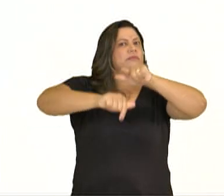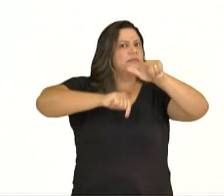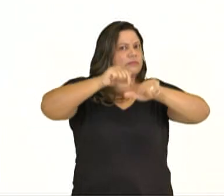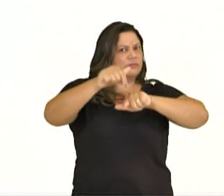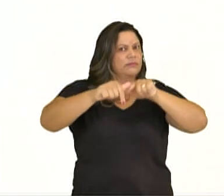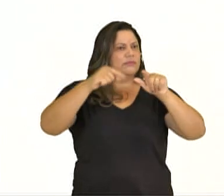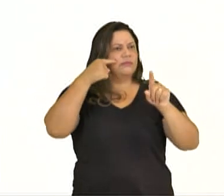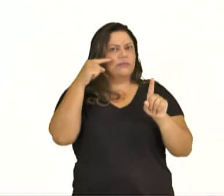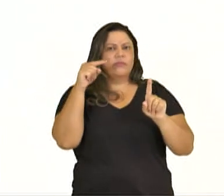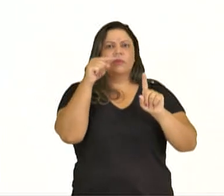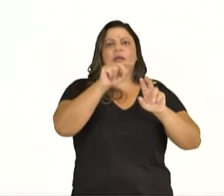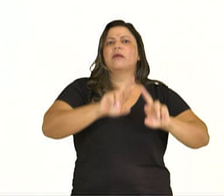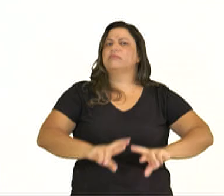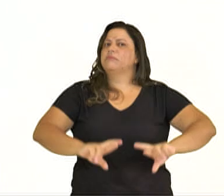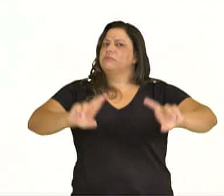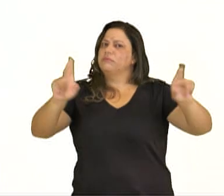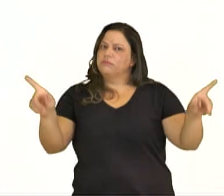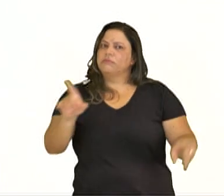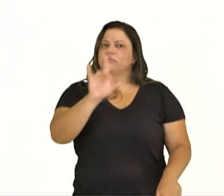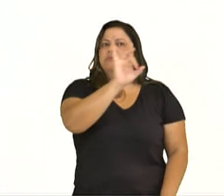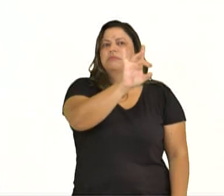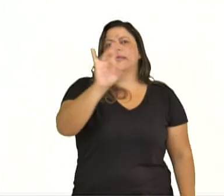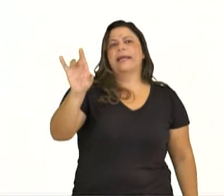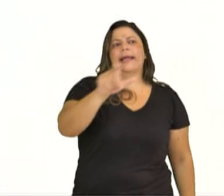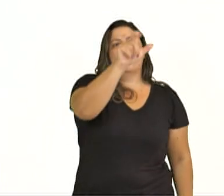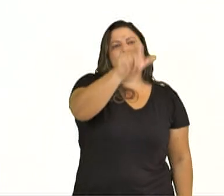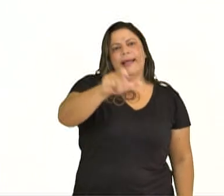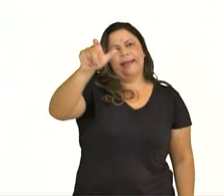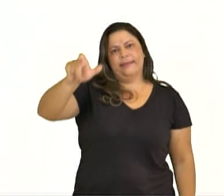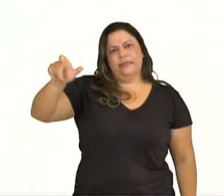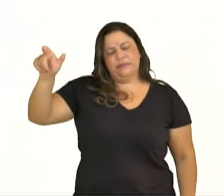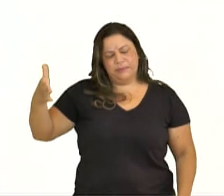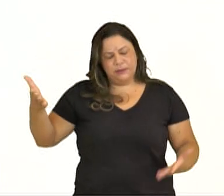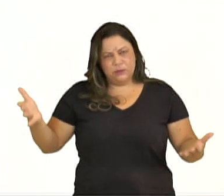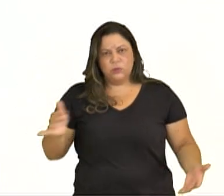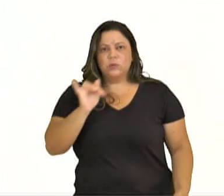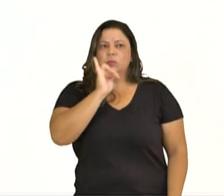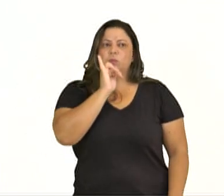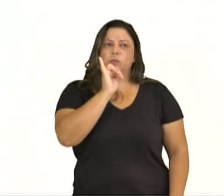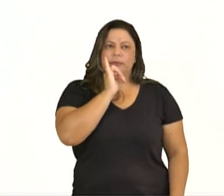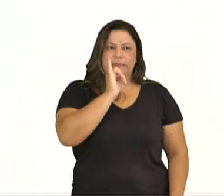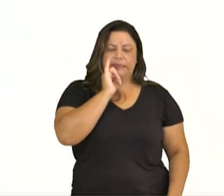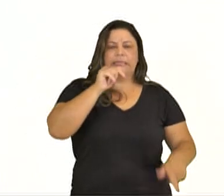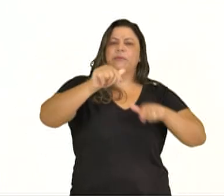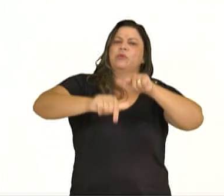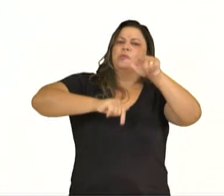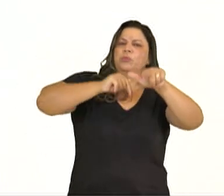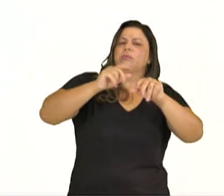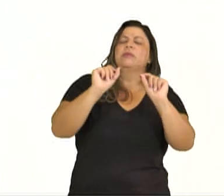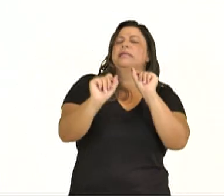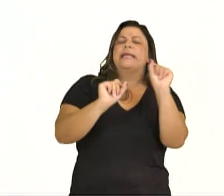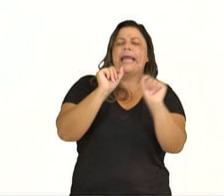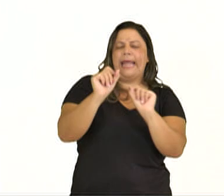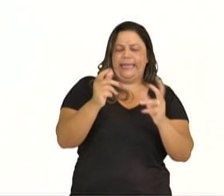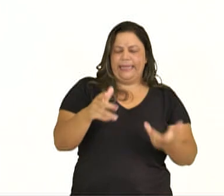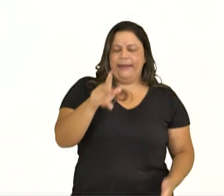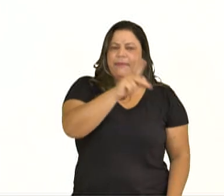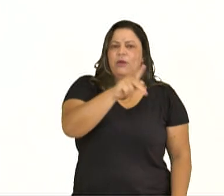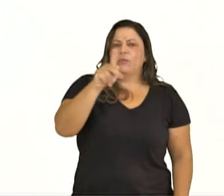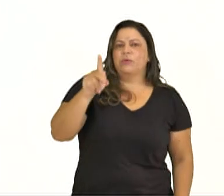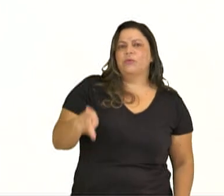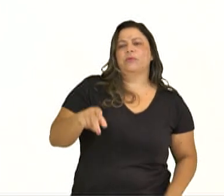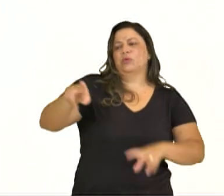pode ser diferente para cada pessoa. E aí eu coloquei alguns exemplos ali. O professor, o agricultor, o